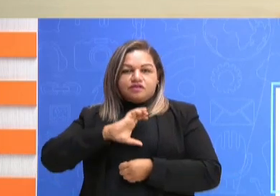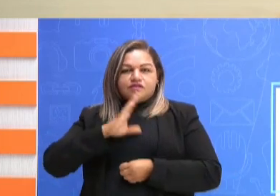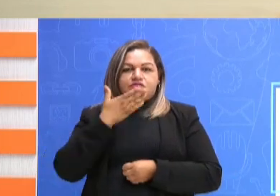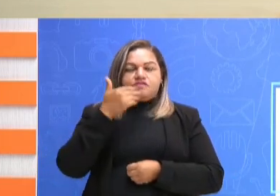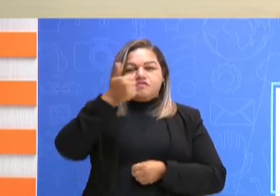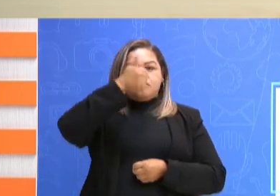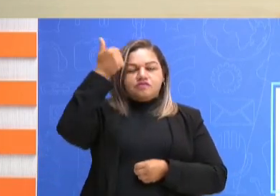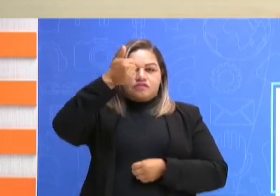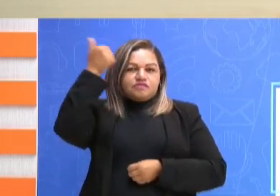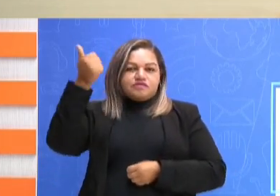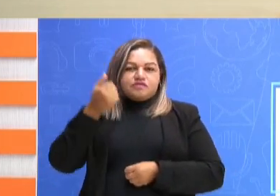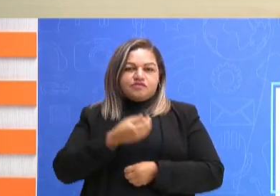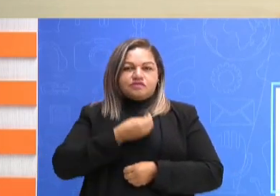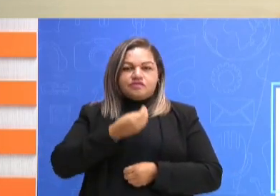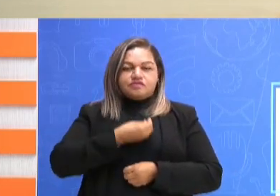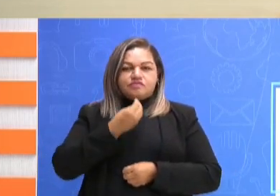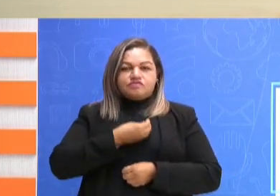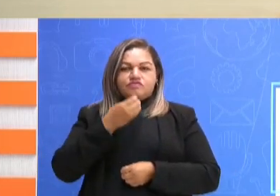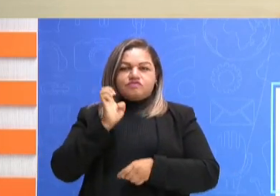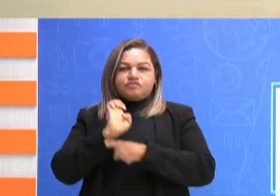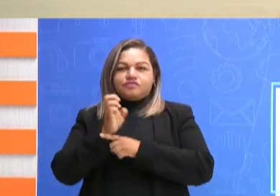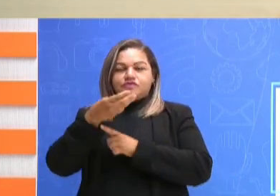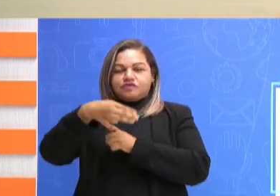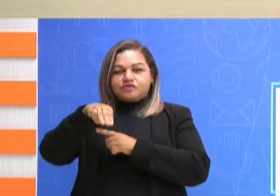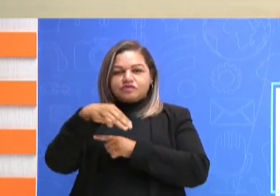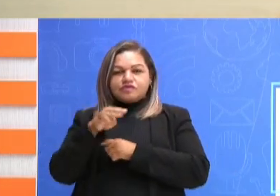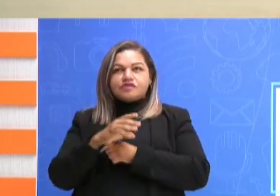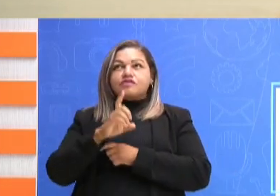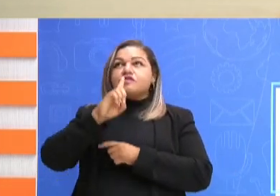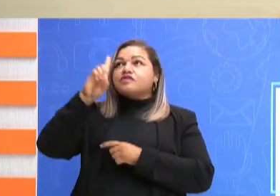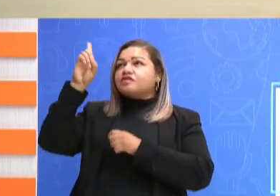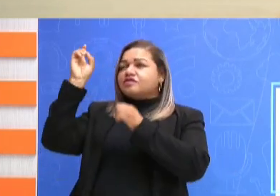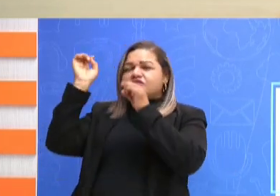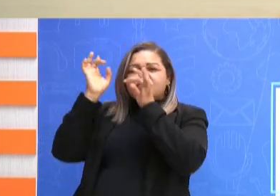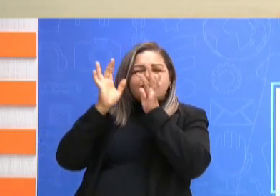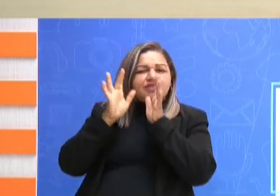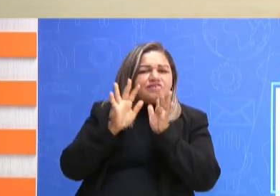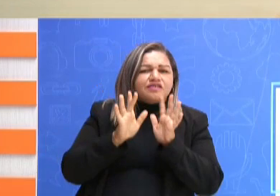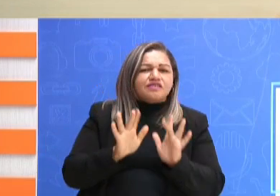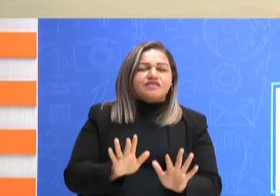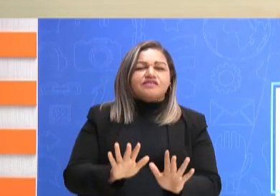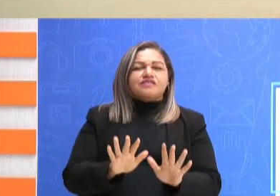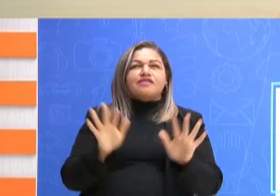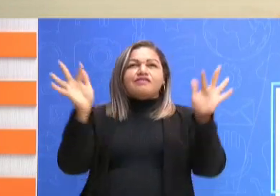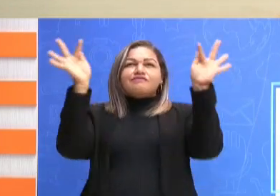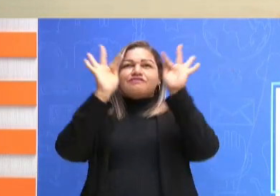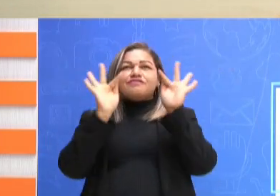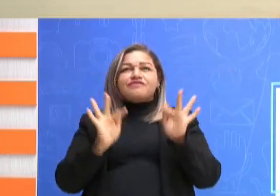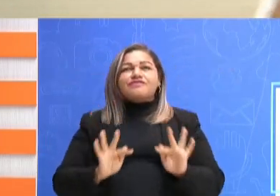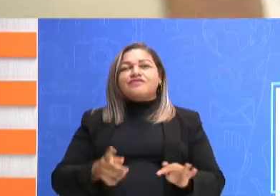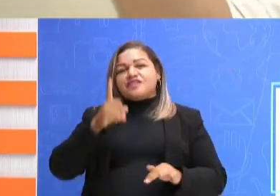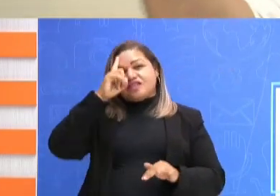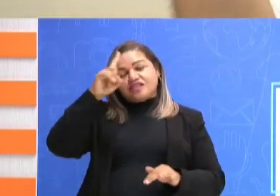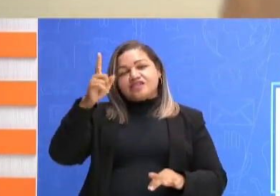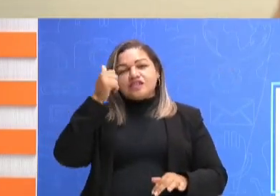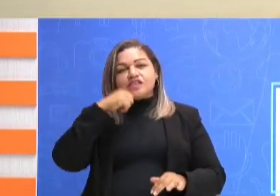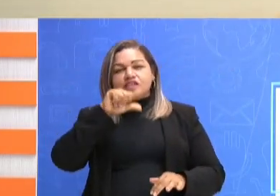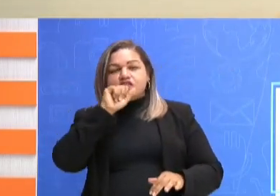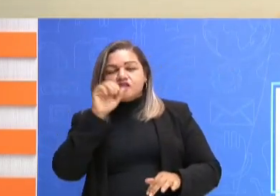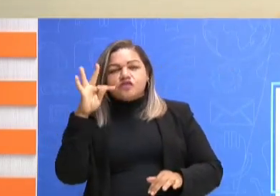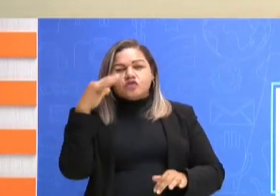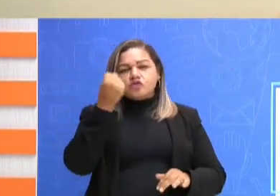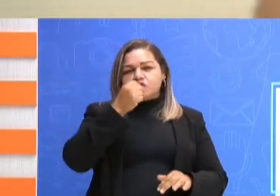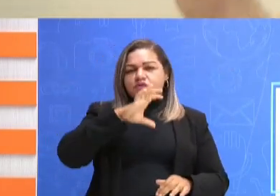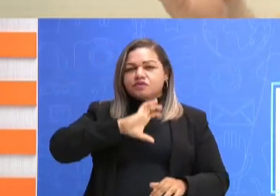dos melhores municípios para se viver no estado do Maranhão. Que Deus possa abençoar. Feliz Dia das Mães a todas as mães